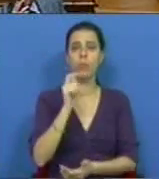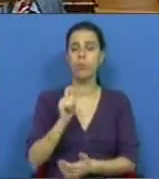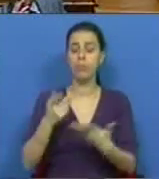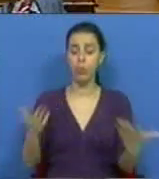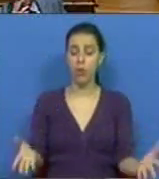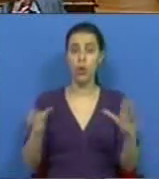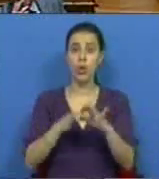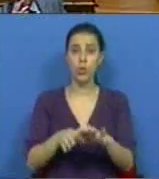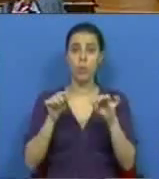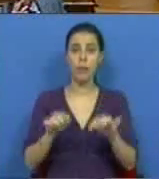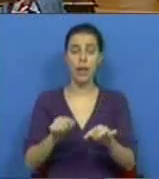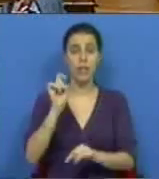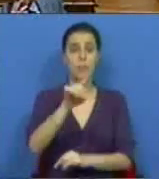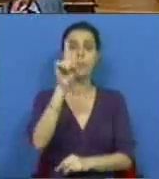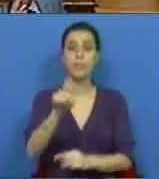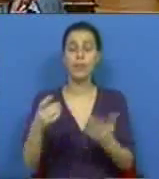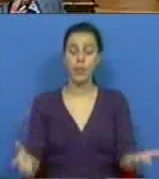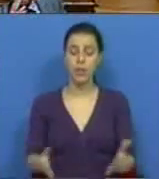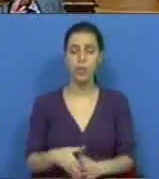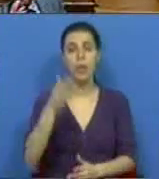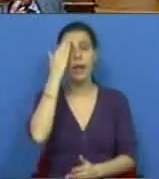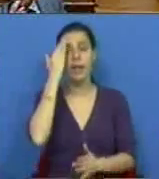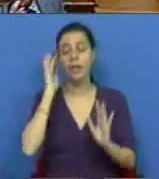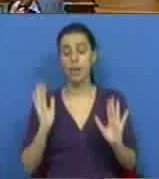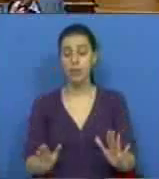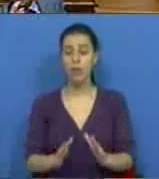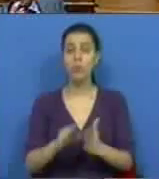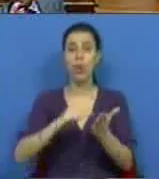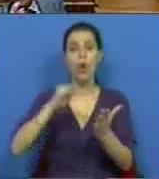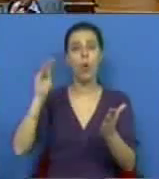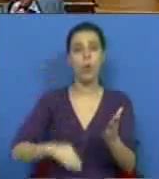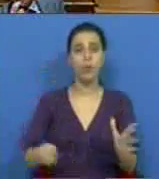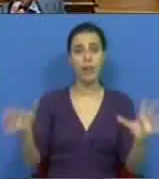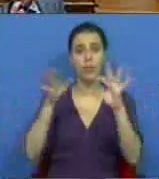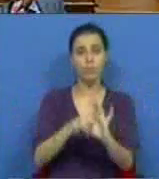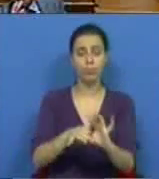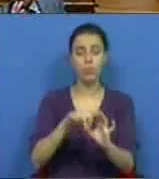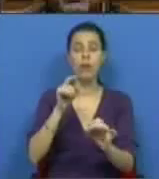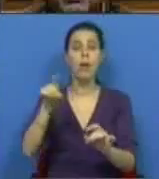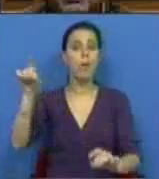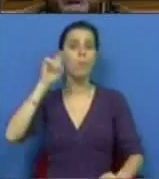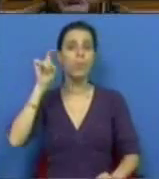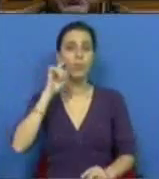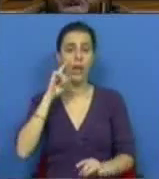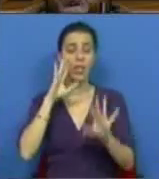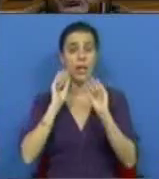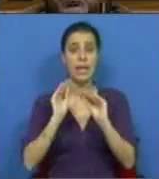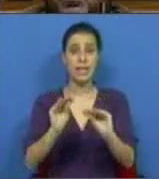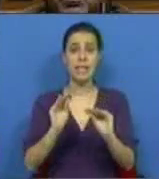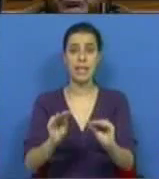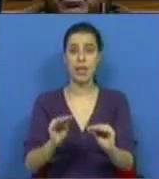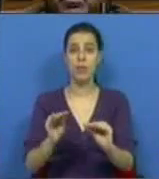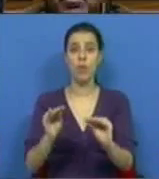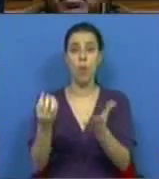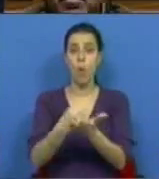Esquerda sobre esta questão. Entendemos que contratos de associação que protegem o ensino